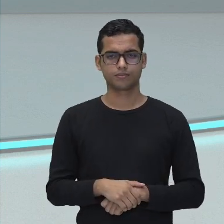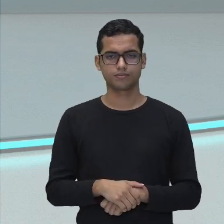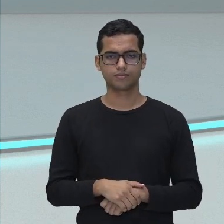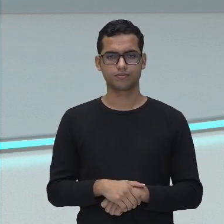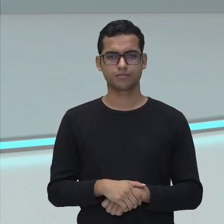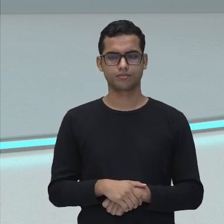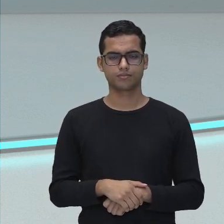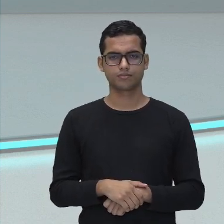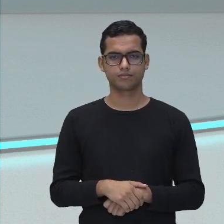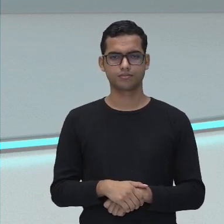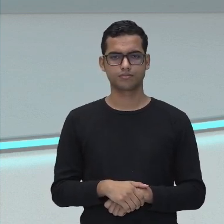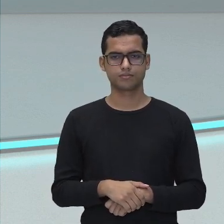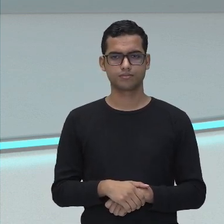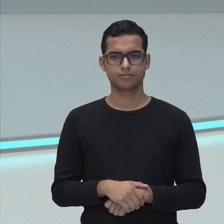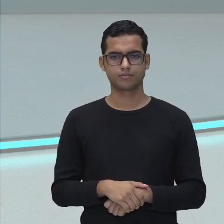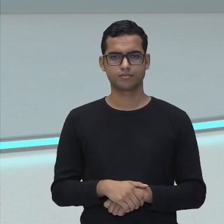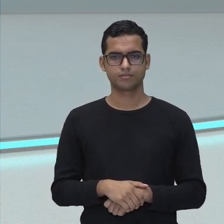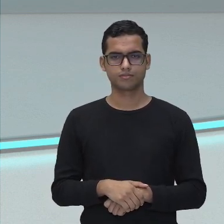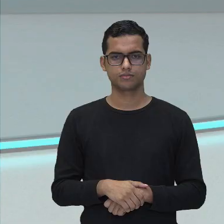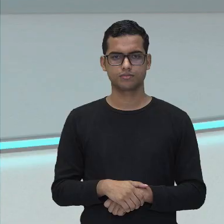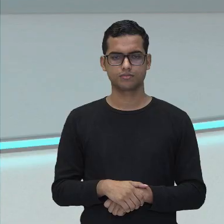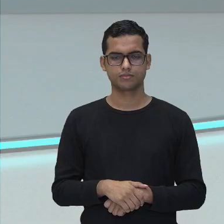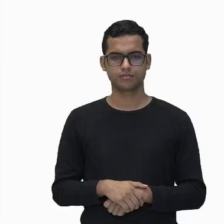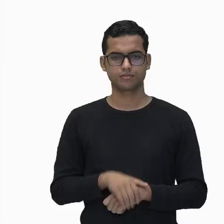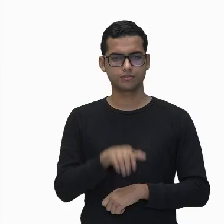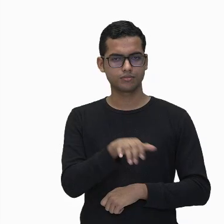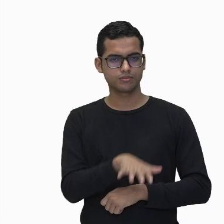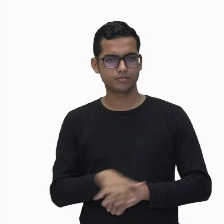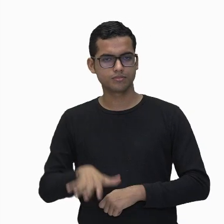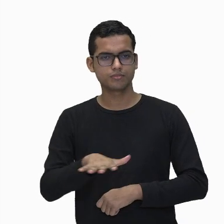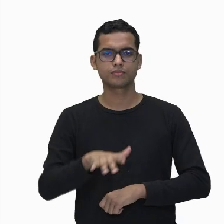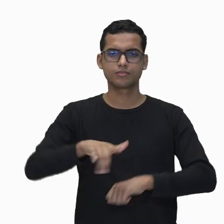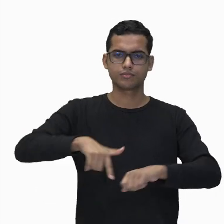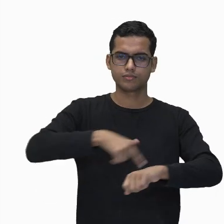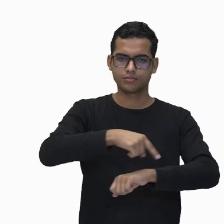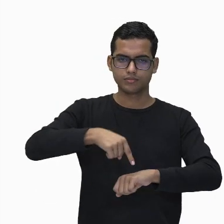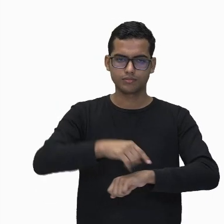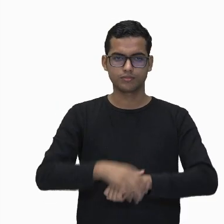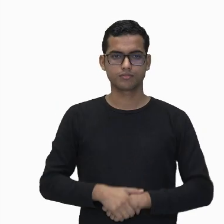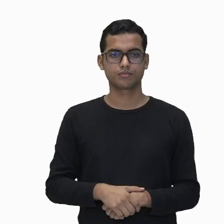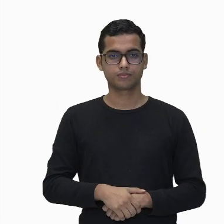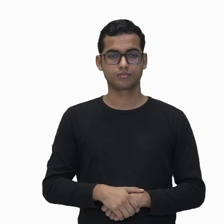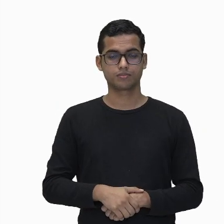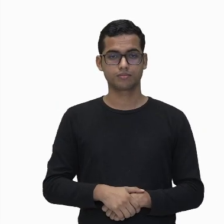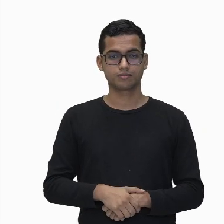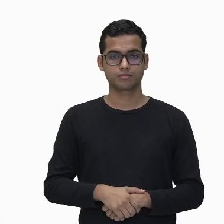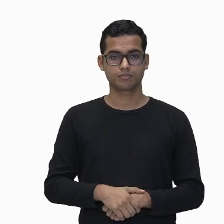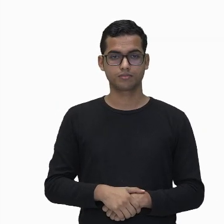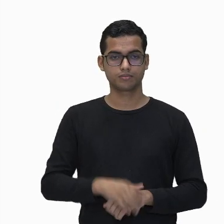osides parte del mundo de horas vamos con algun